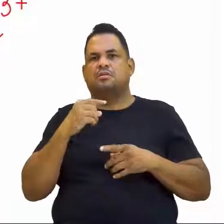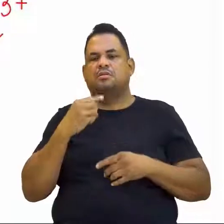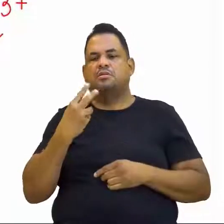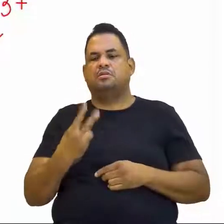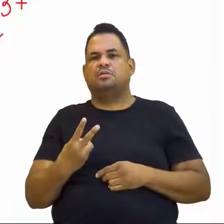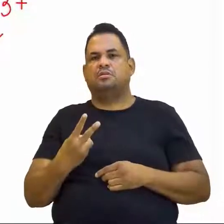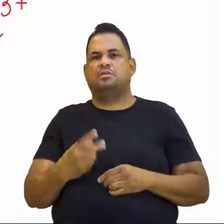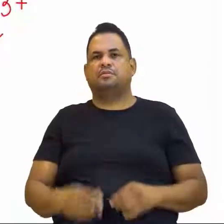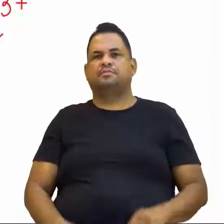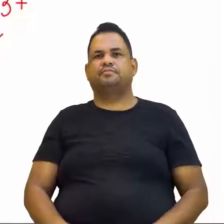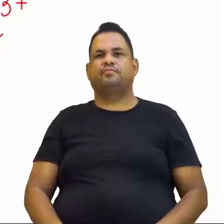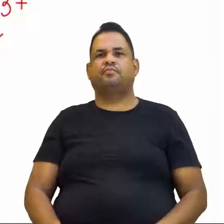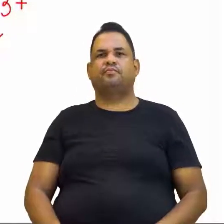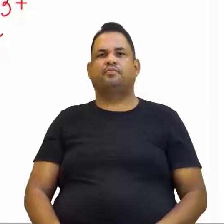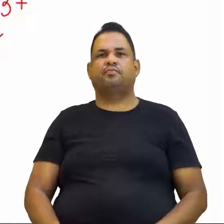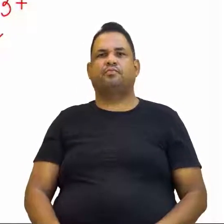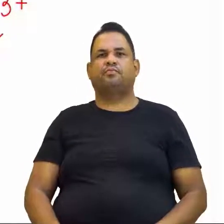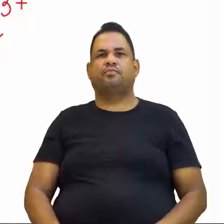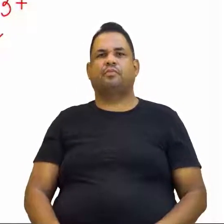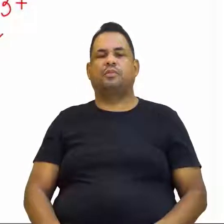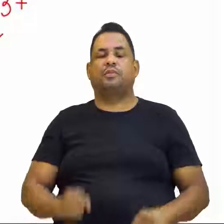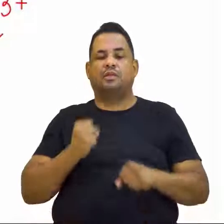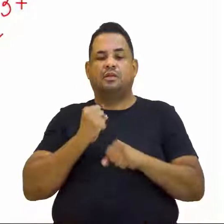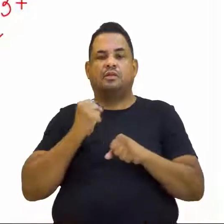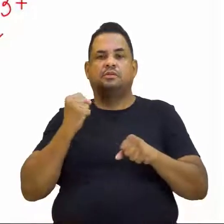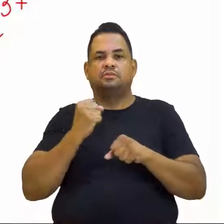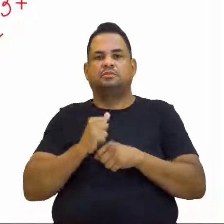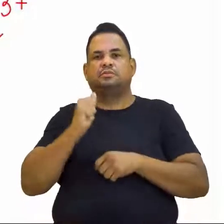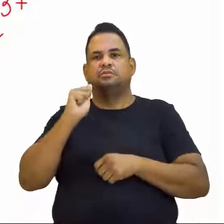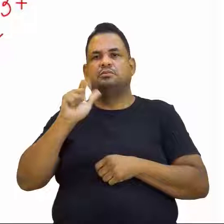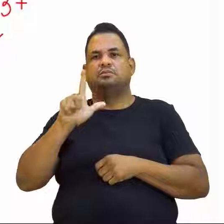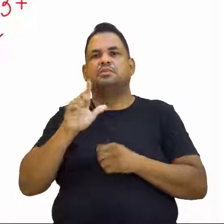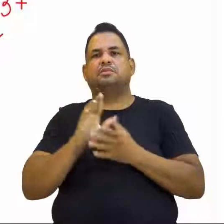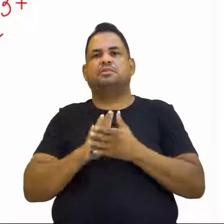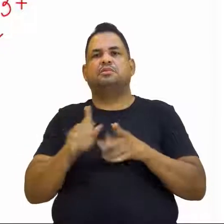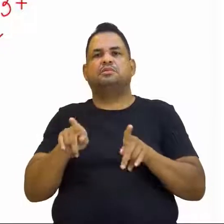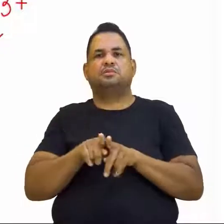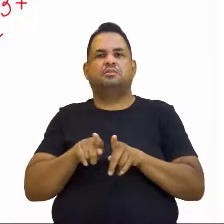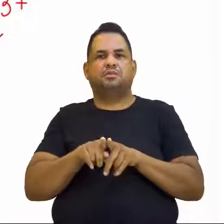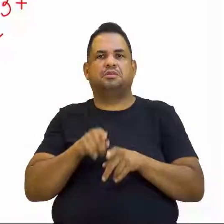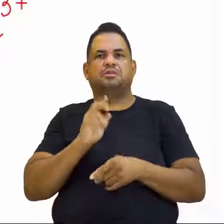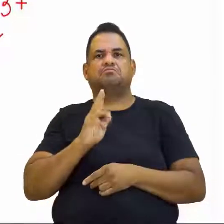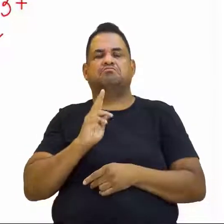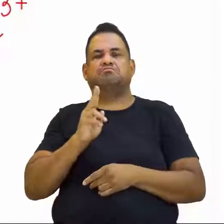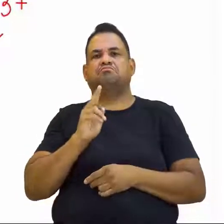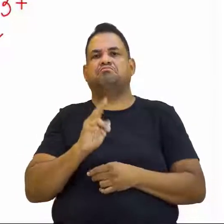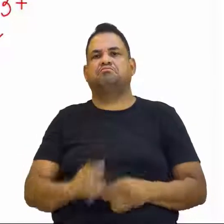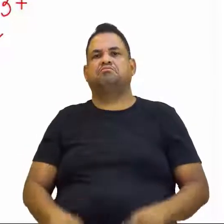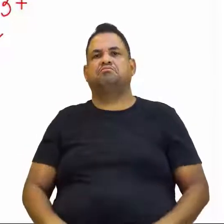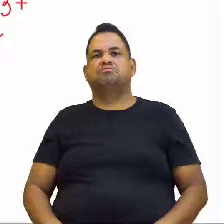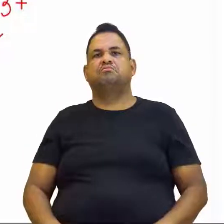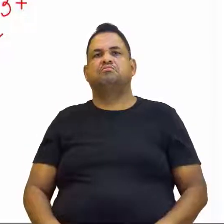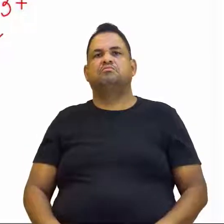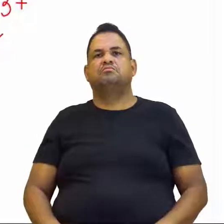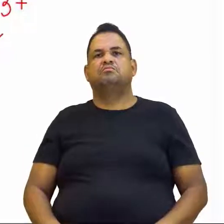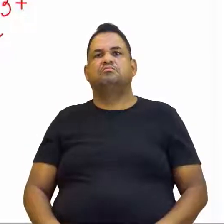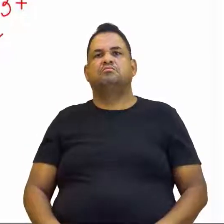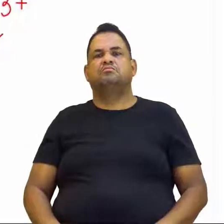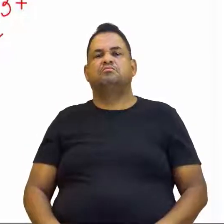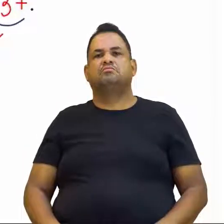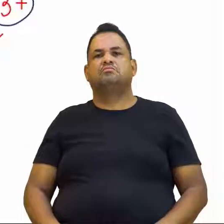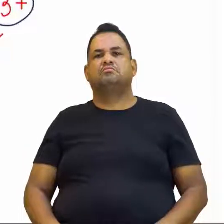OH2. Para o alumínio, mesma questão, olha só. Qual é a carga do nosso querido